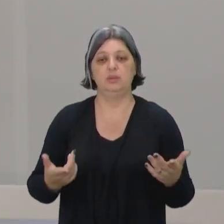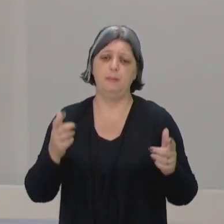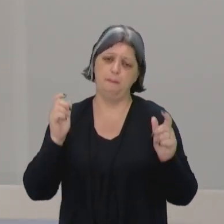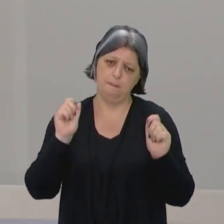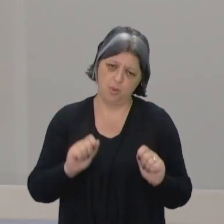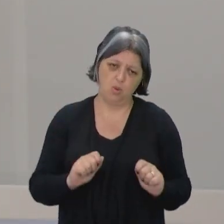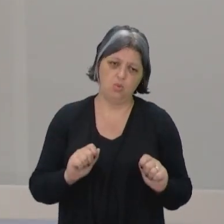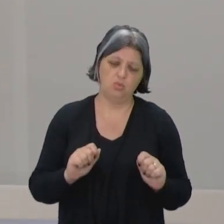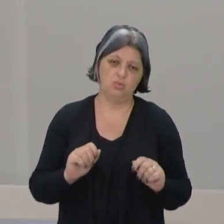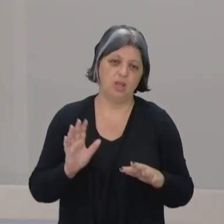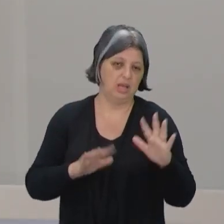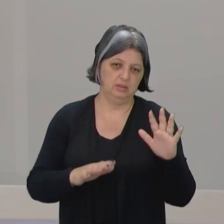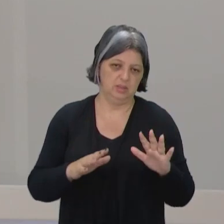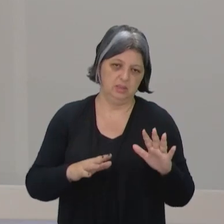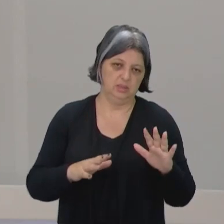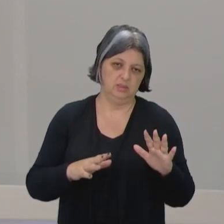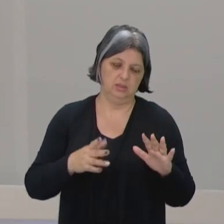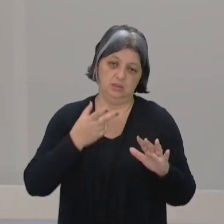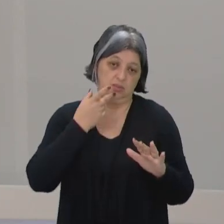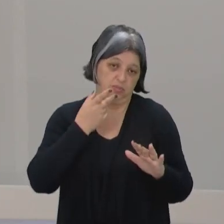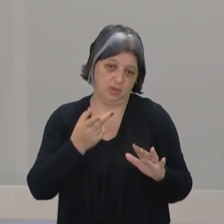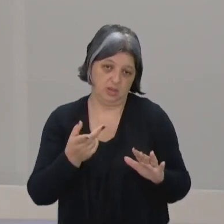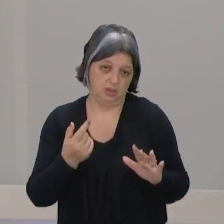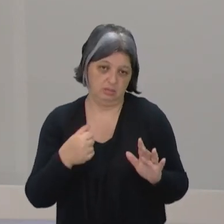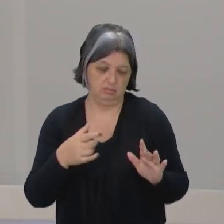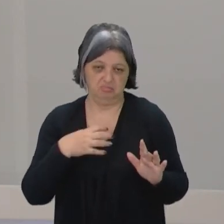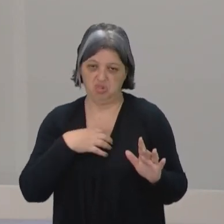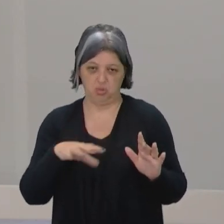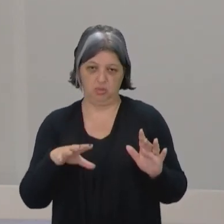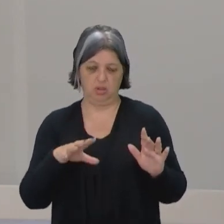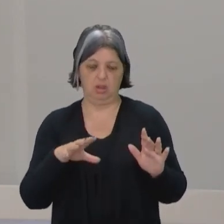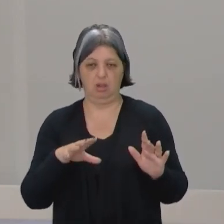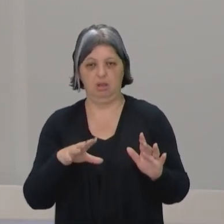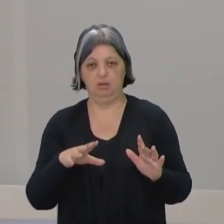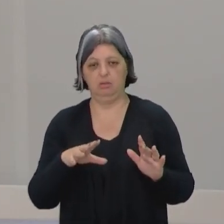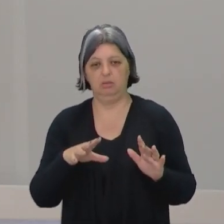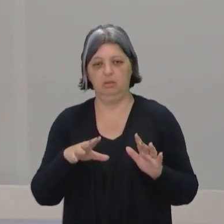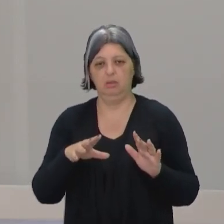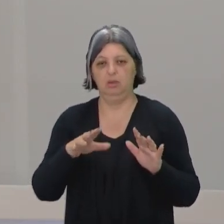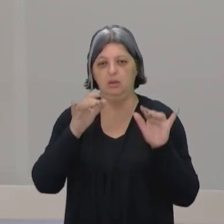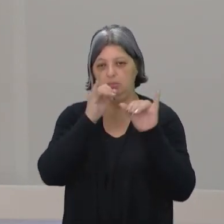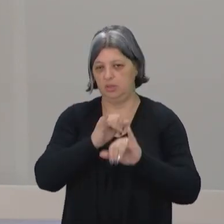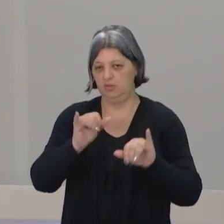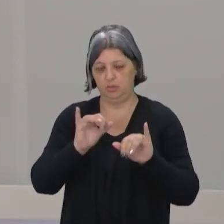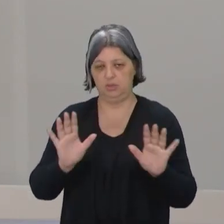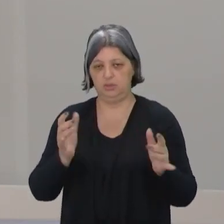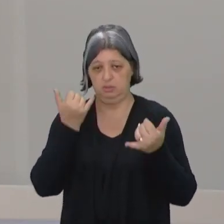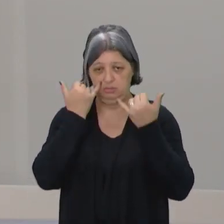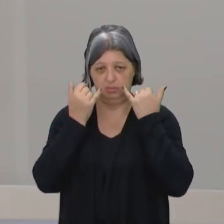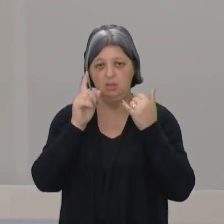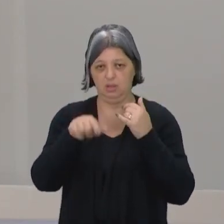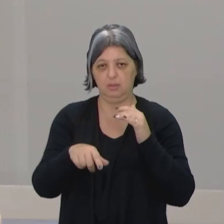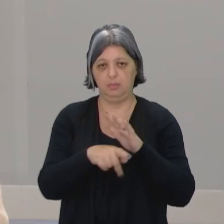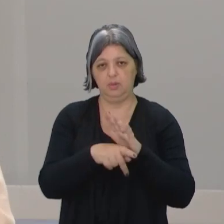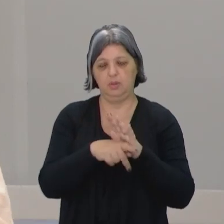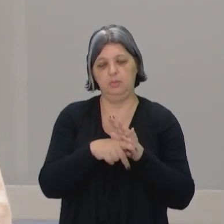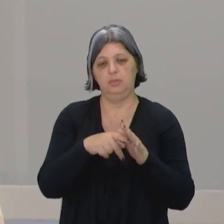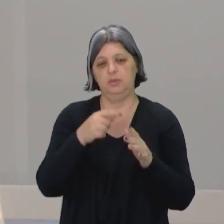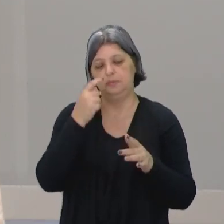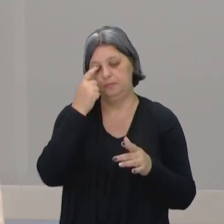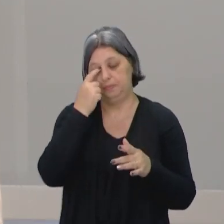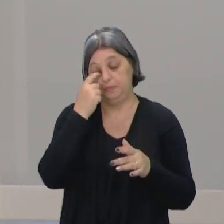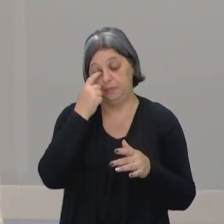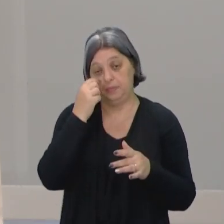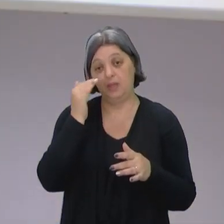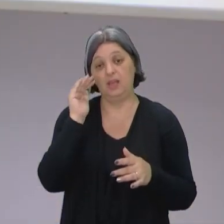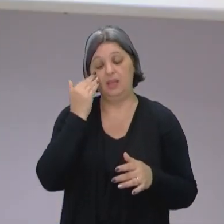omitir, não falar porque eu quero omitir mesmo a informação ou porque ela realmente não é necessária. Então, isso é uma leitura crítica. Mas interpretar também o fato